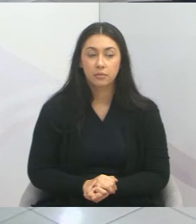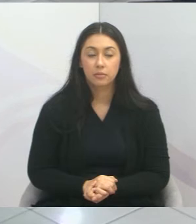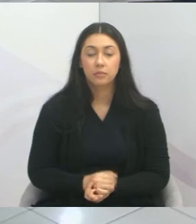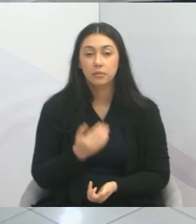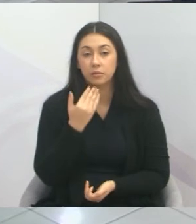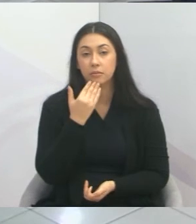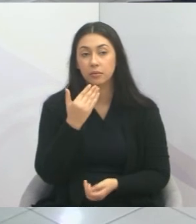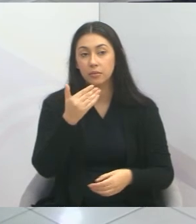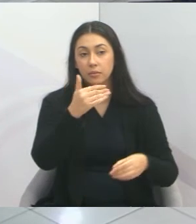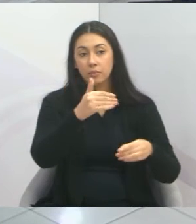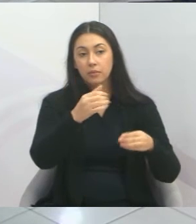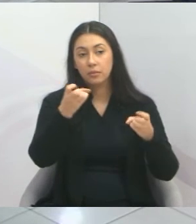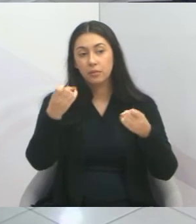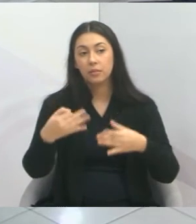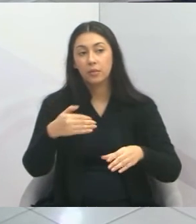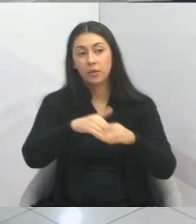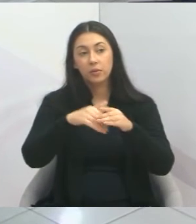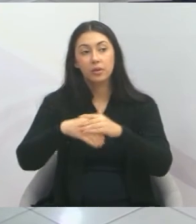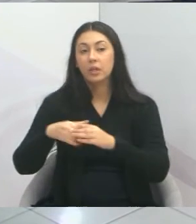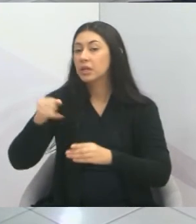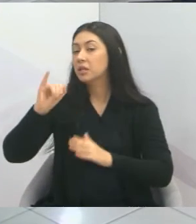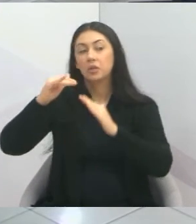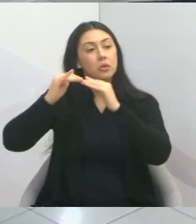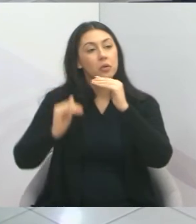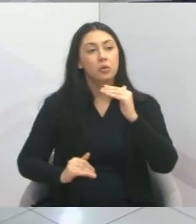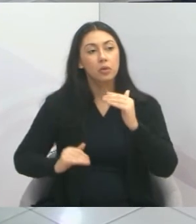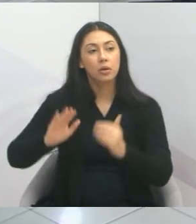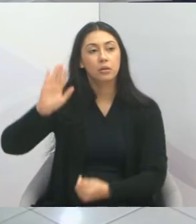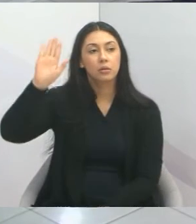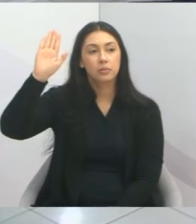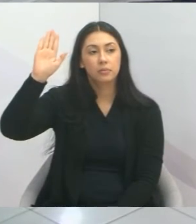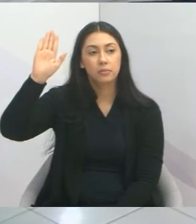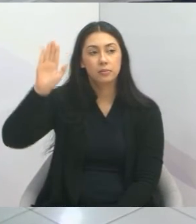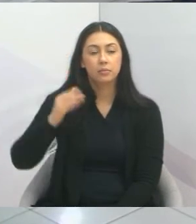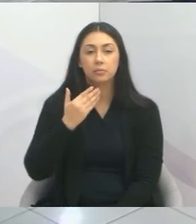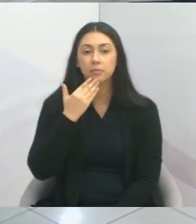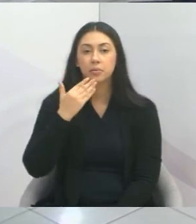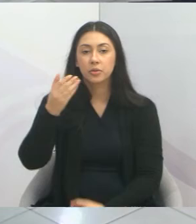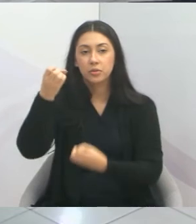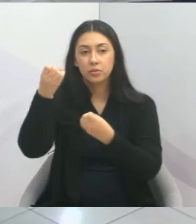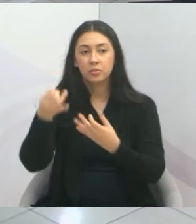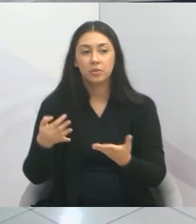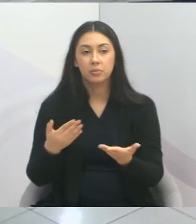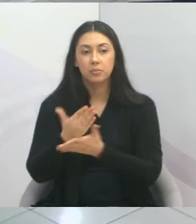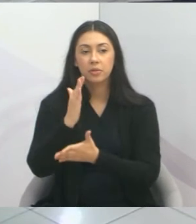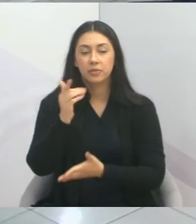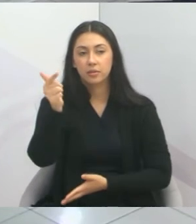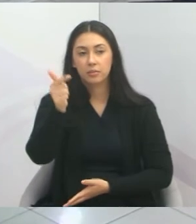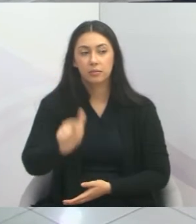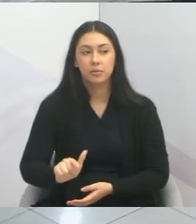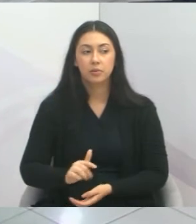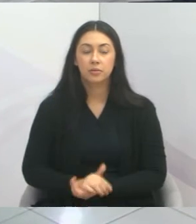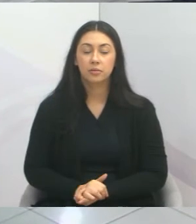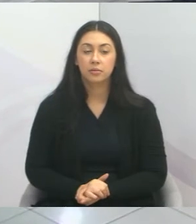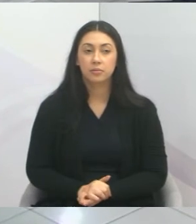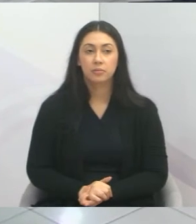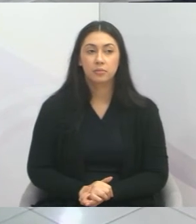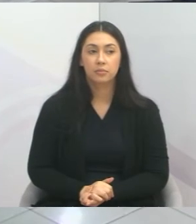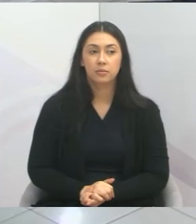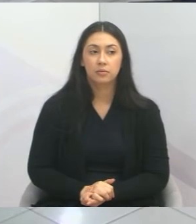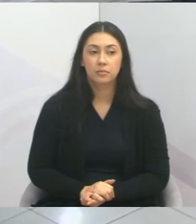o pedido informações tem votação que foram encontrar por favor se manifesta levantando os braços pedindo informação aprovado o próximo pedindo